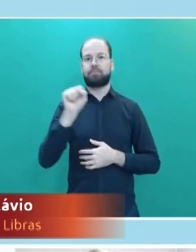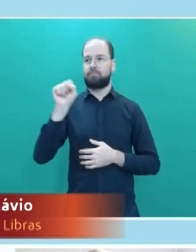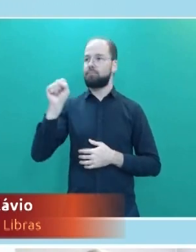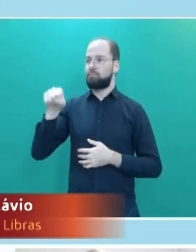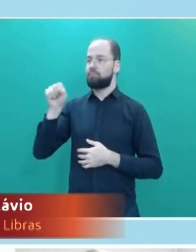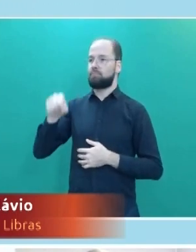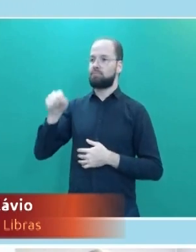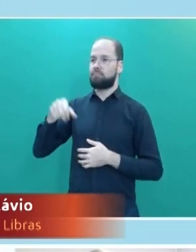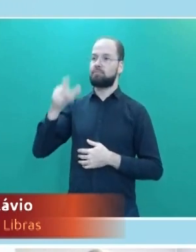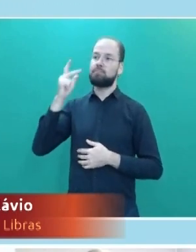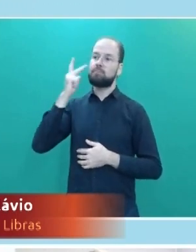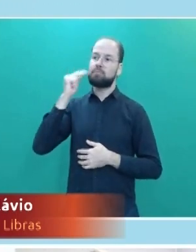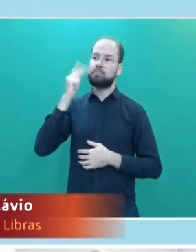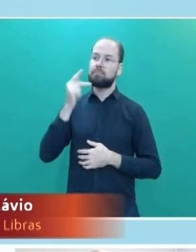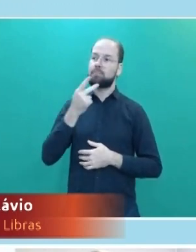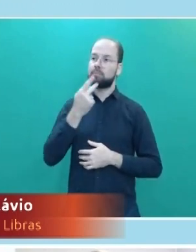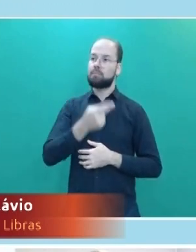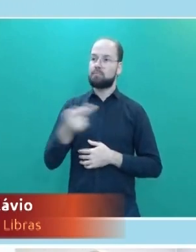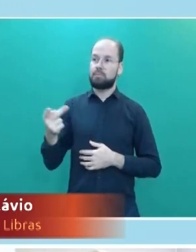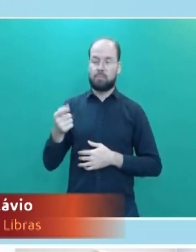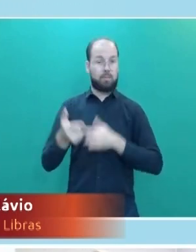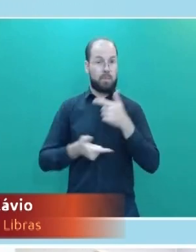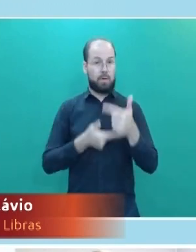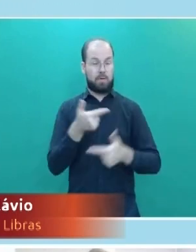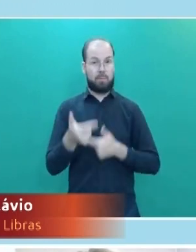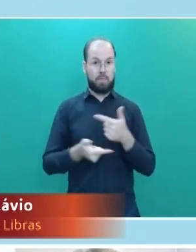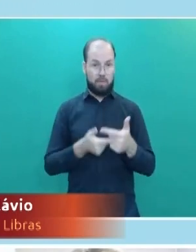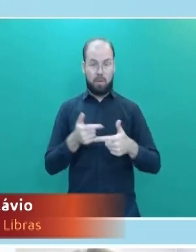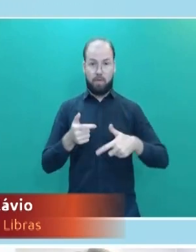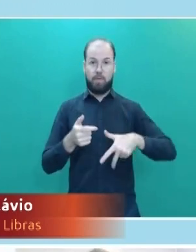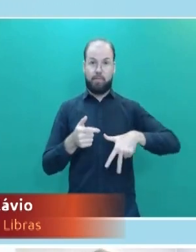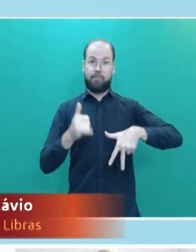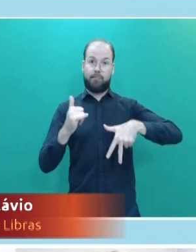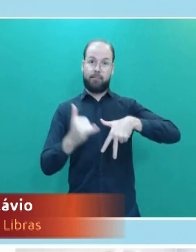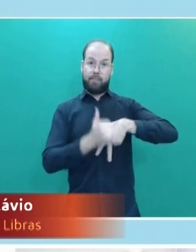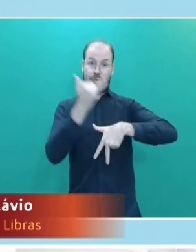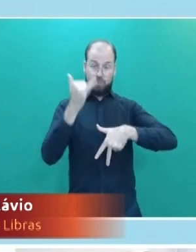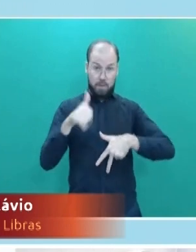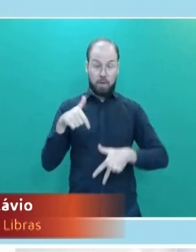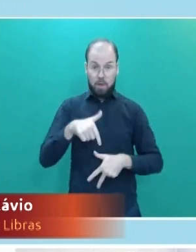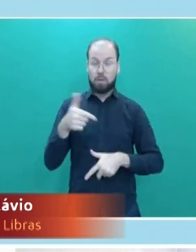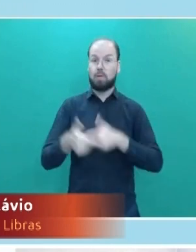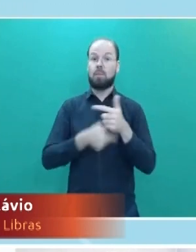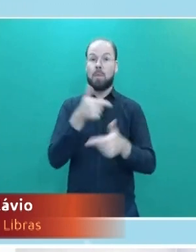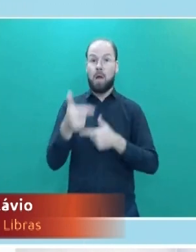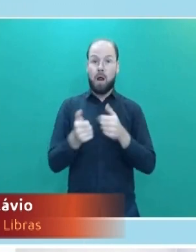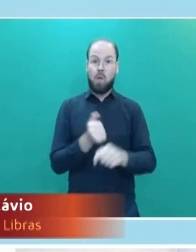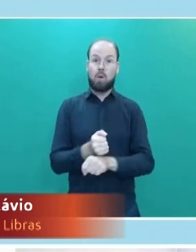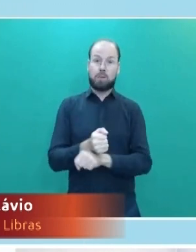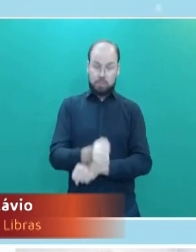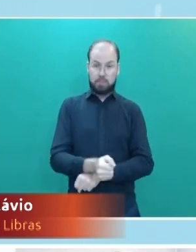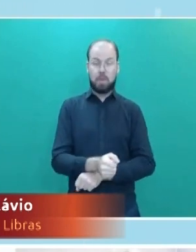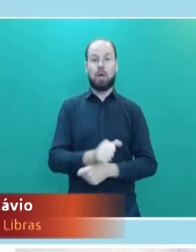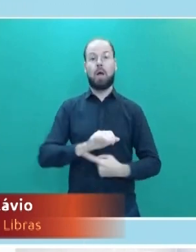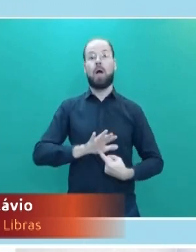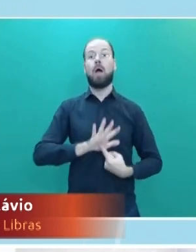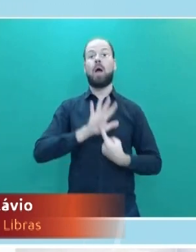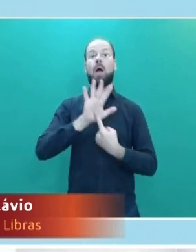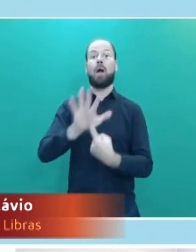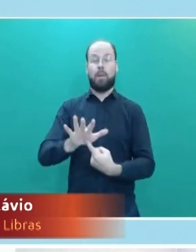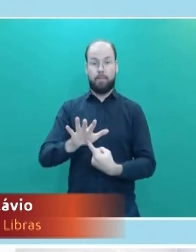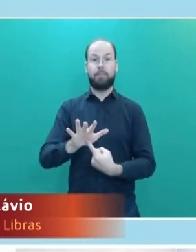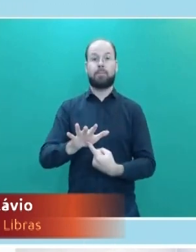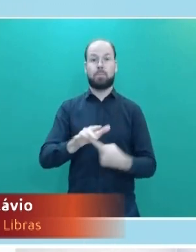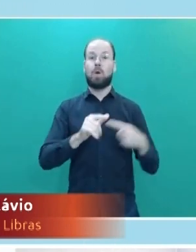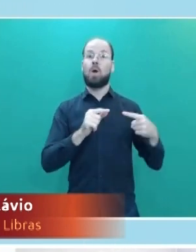de fato, que os trabalhadores que são vítimas do trabalho escravo apresentam um acúmulo